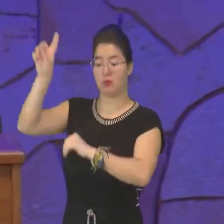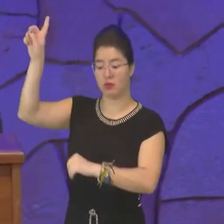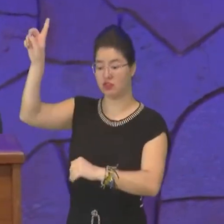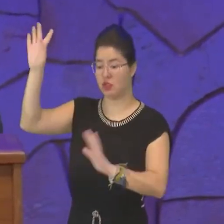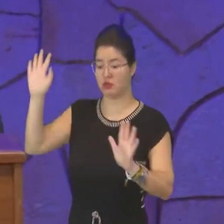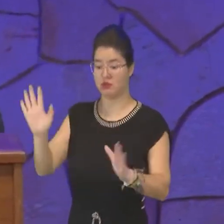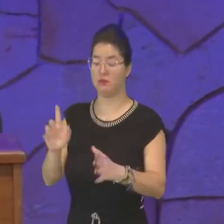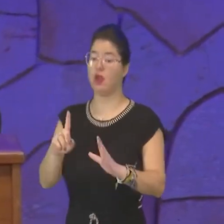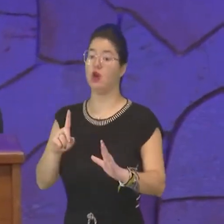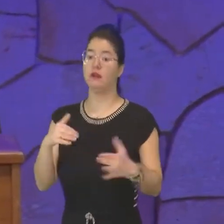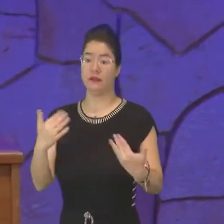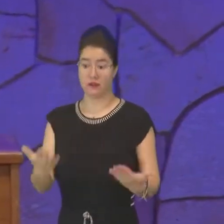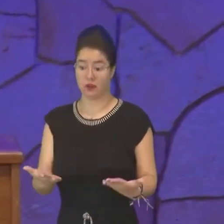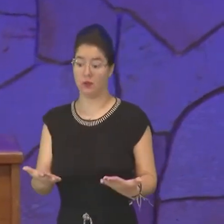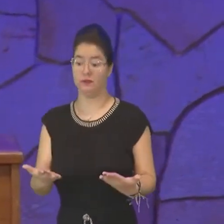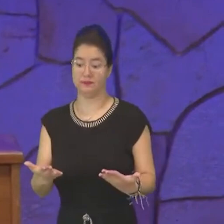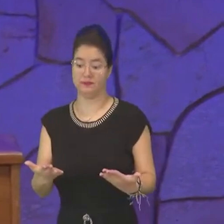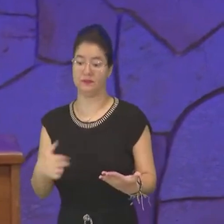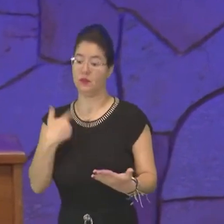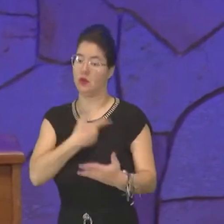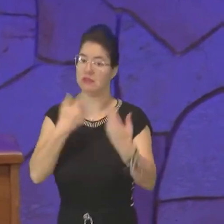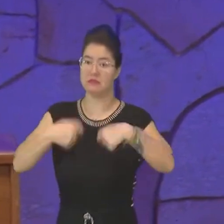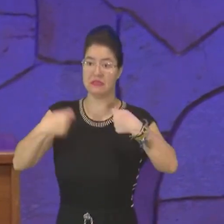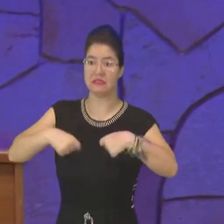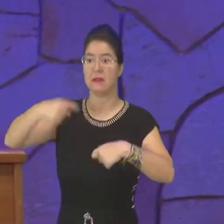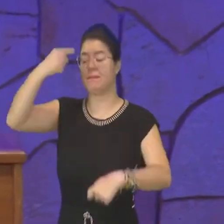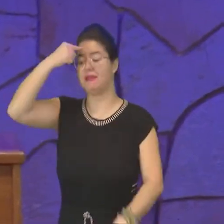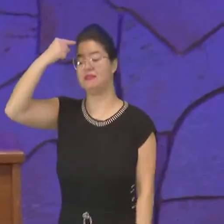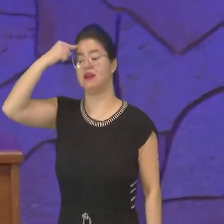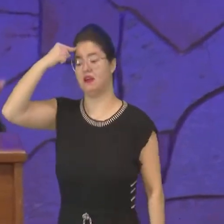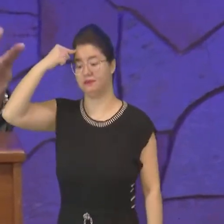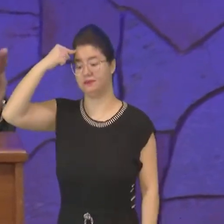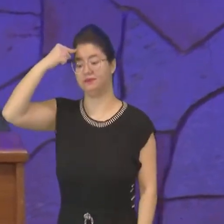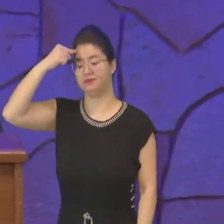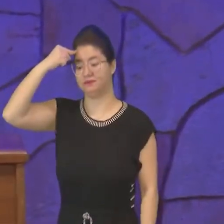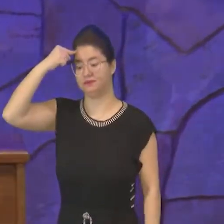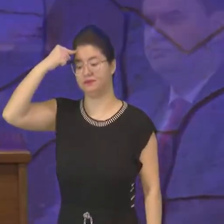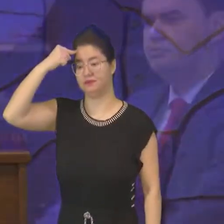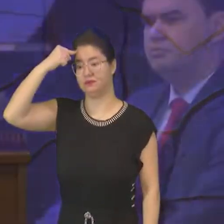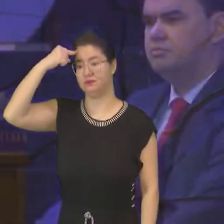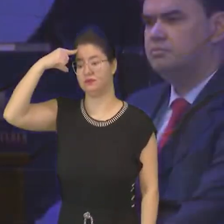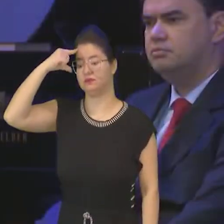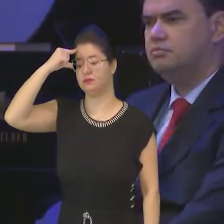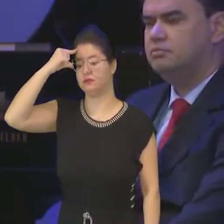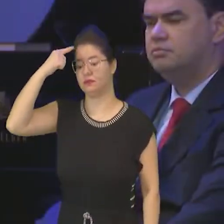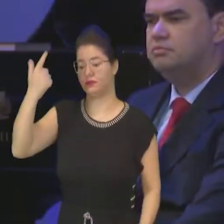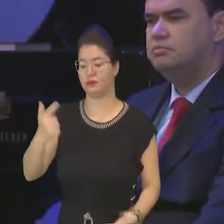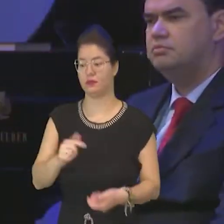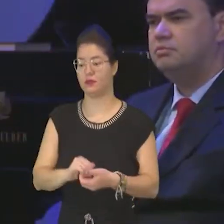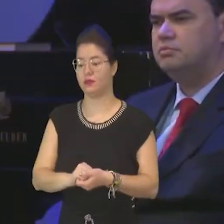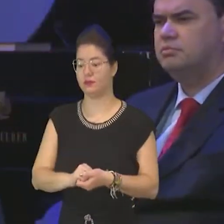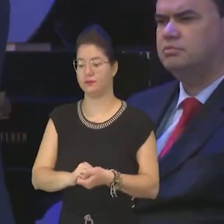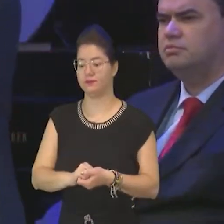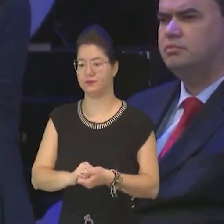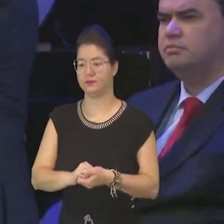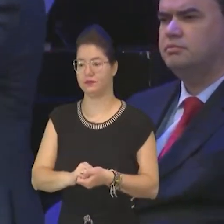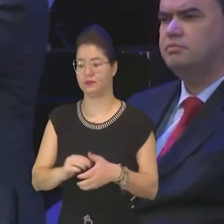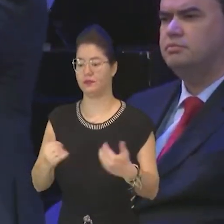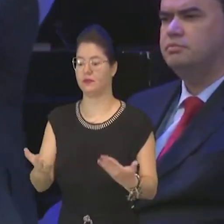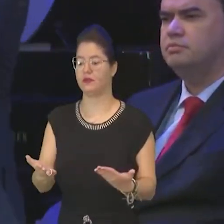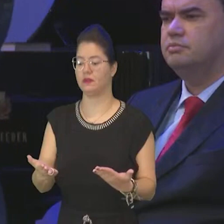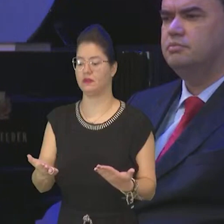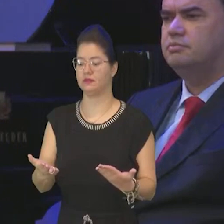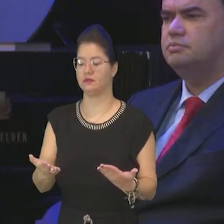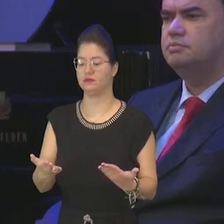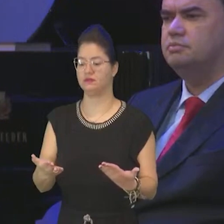São as nossas associações que nós temos que pensar. E aí depois eu fui e falei,